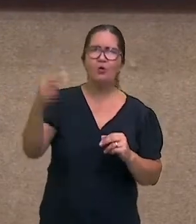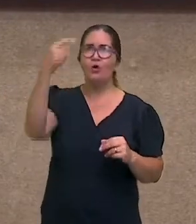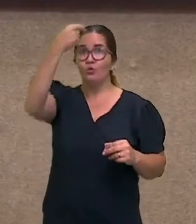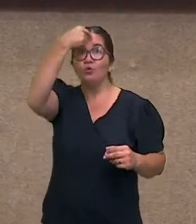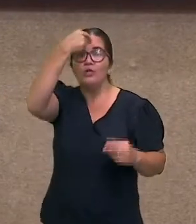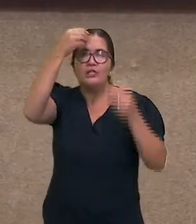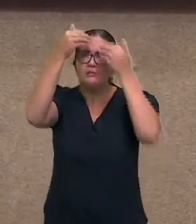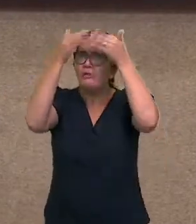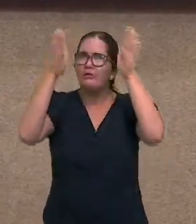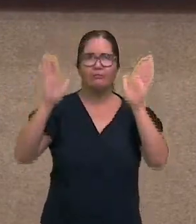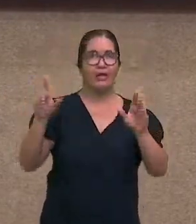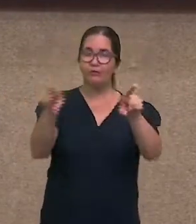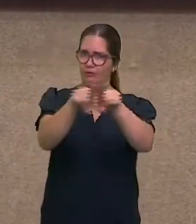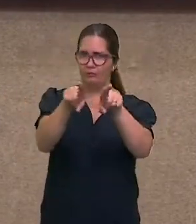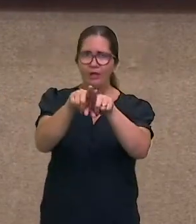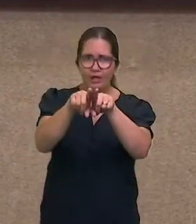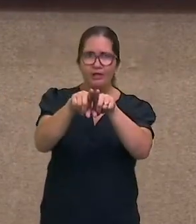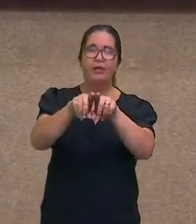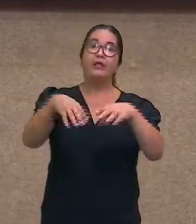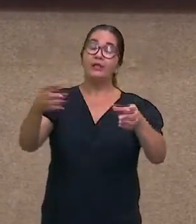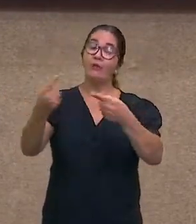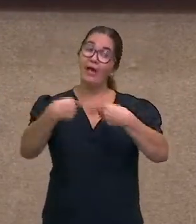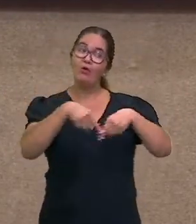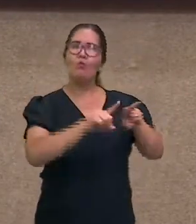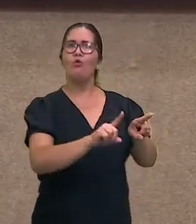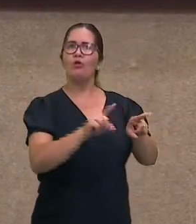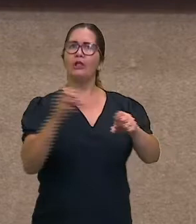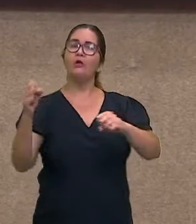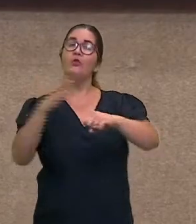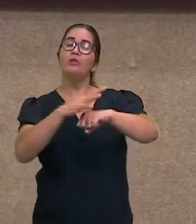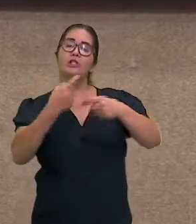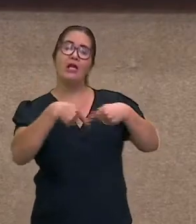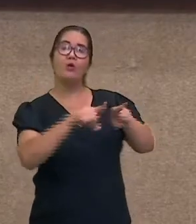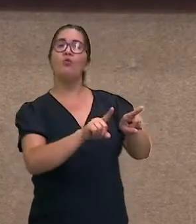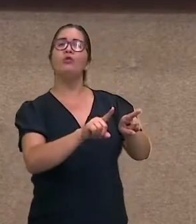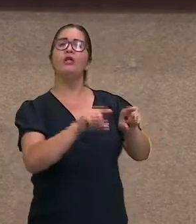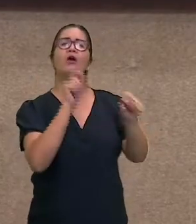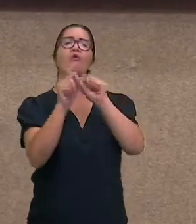conhecimento. Também combatia a escravidão.